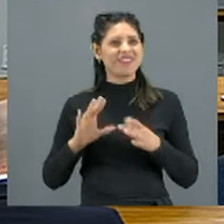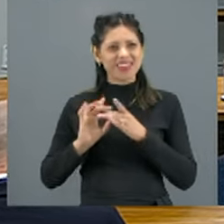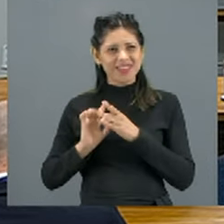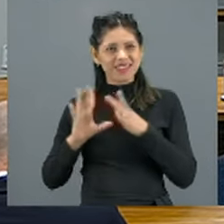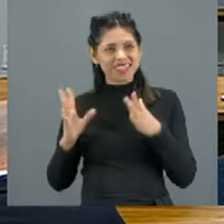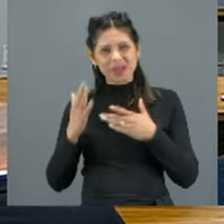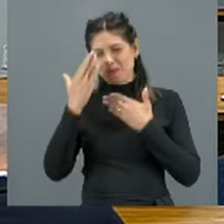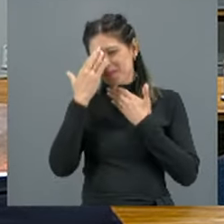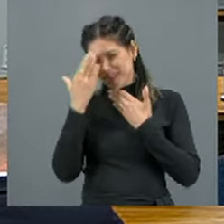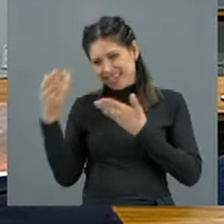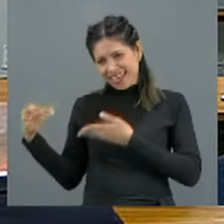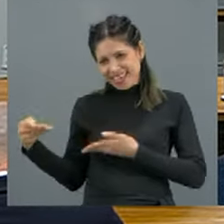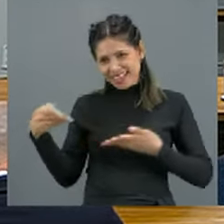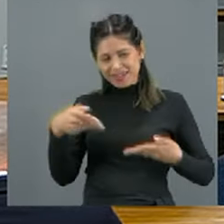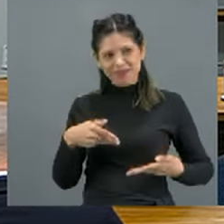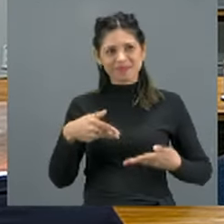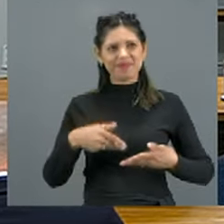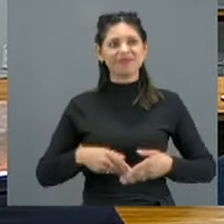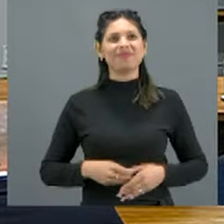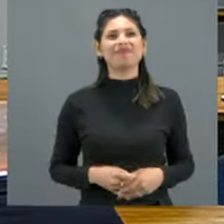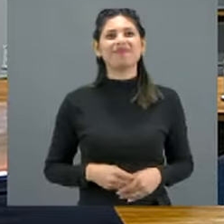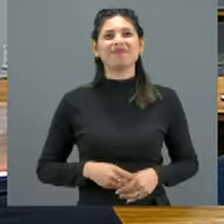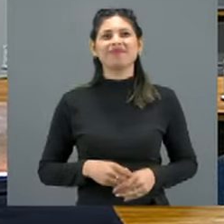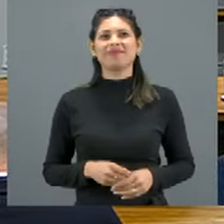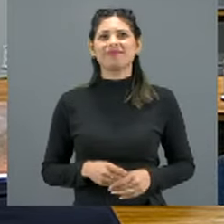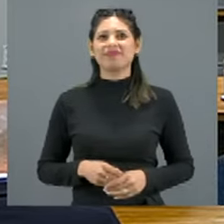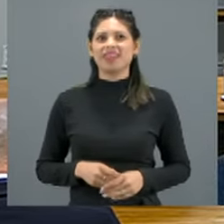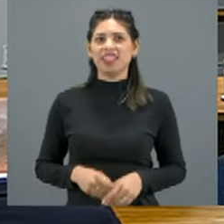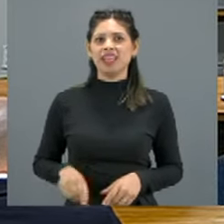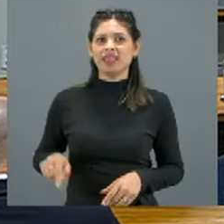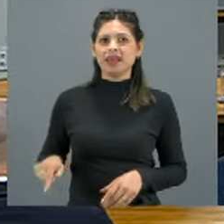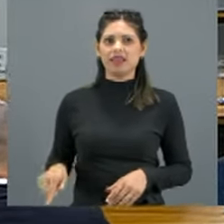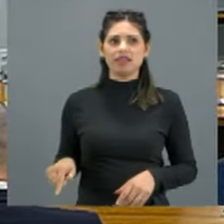convite, ou por ter aceitado o convite.